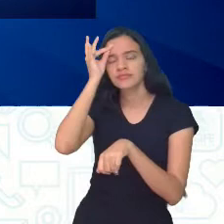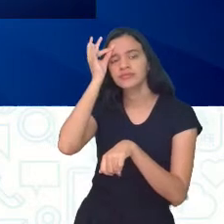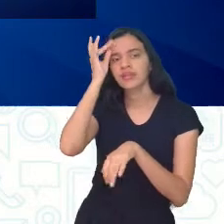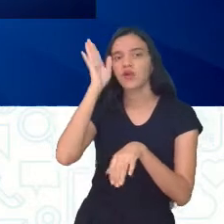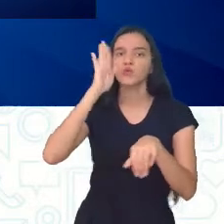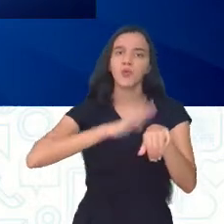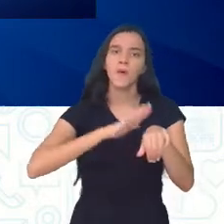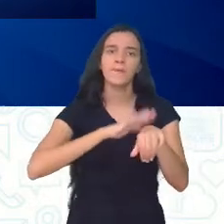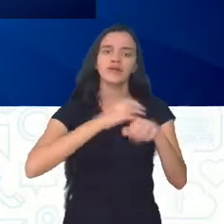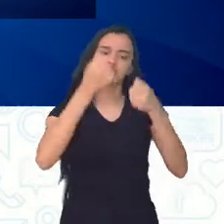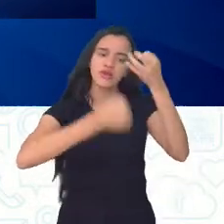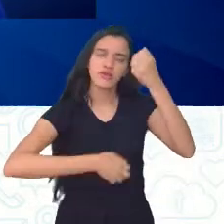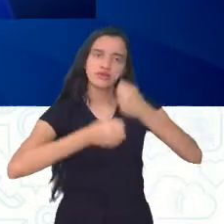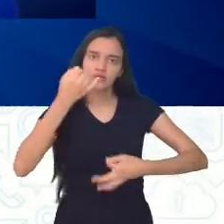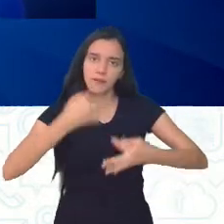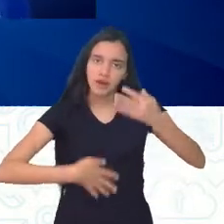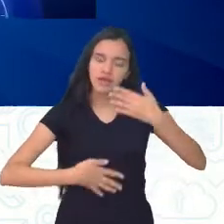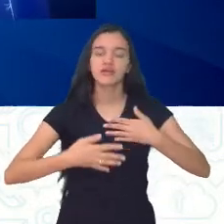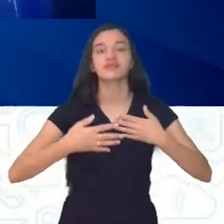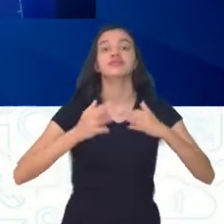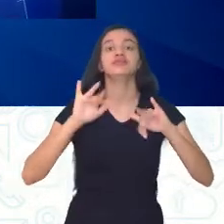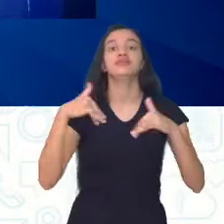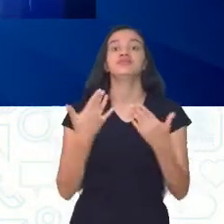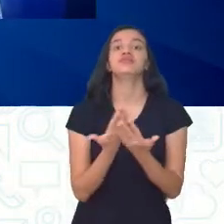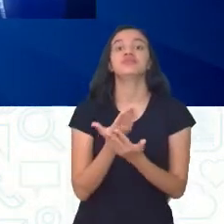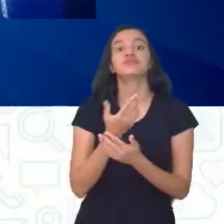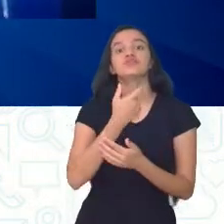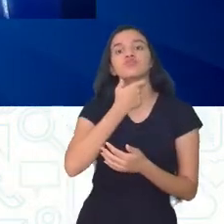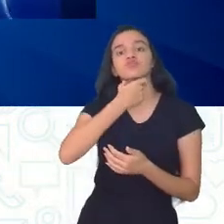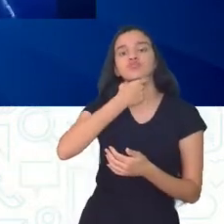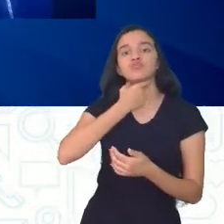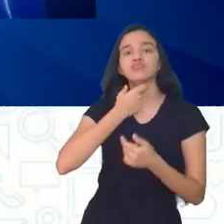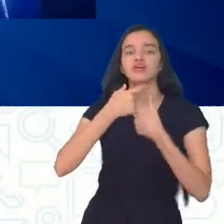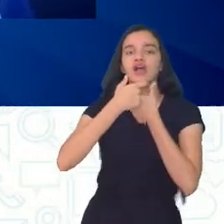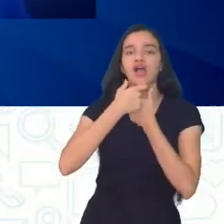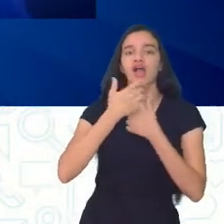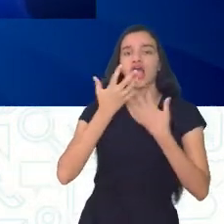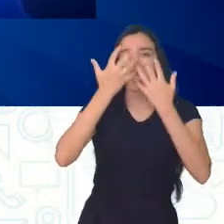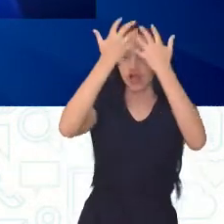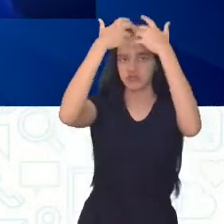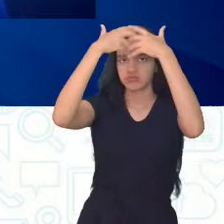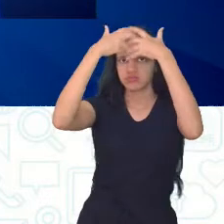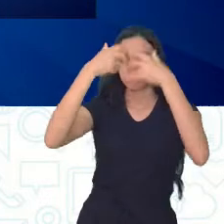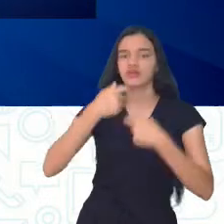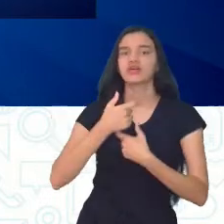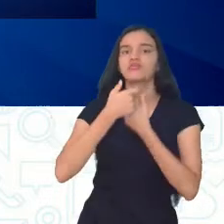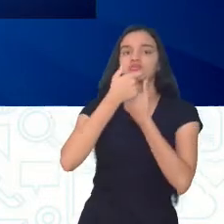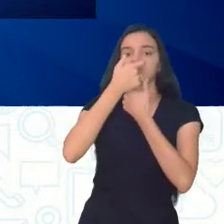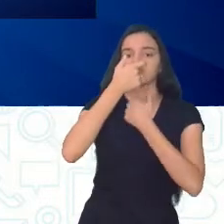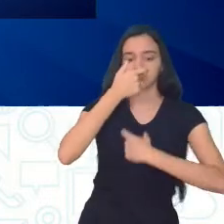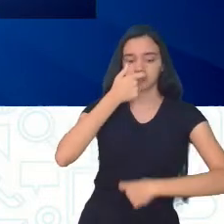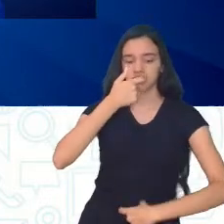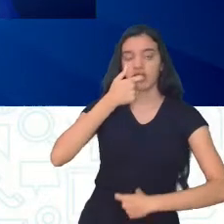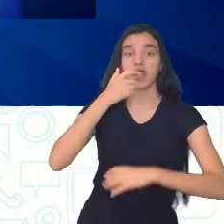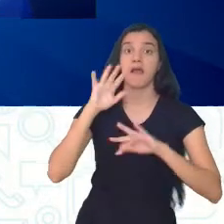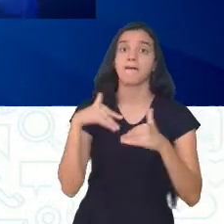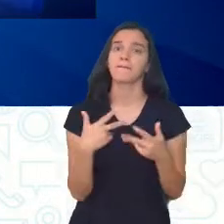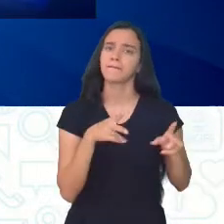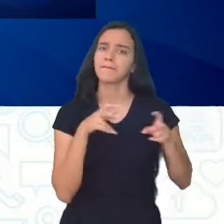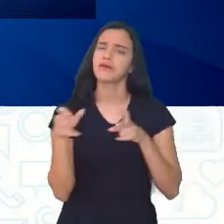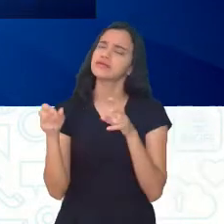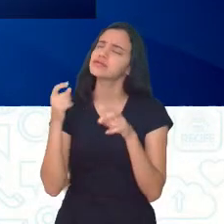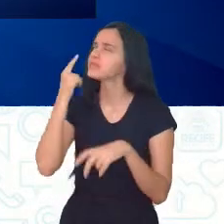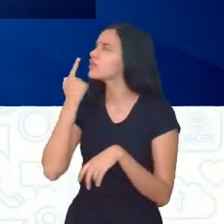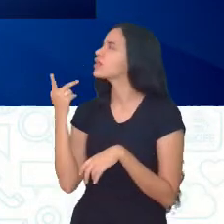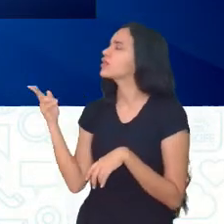na hora que eu falo de sistema nervoso periférico e também na hora que eu falo de sistema nervoso central. Observa aí também a imagem,